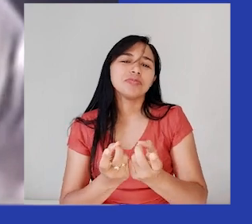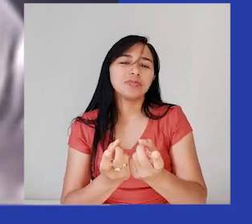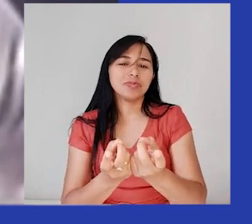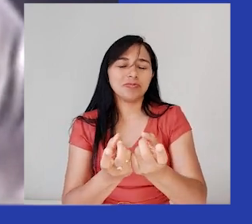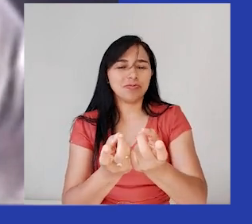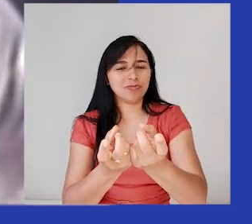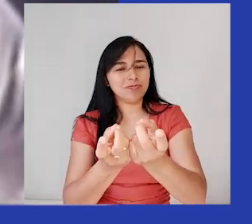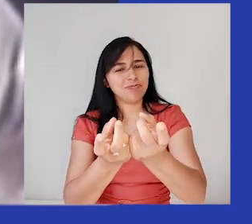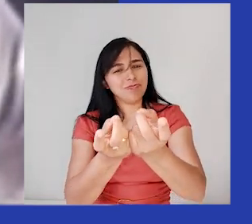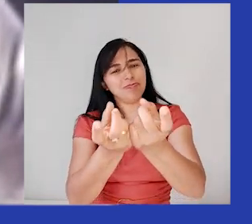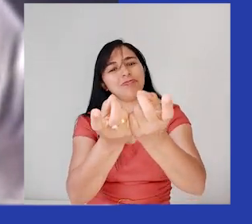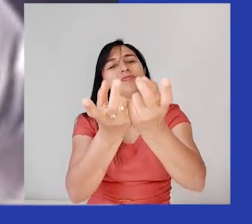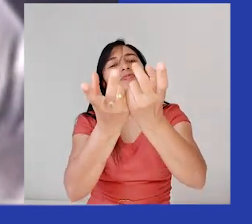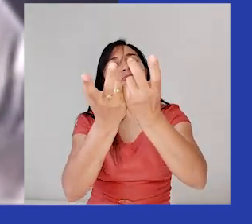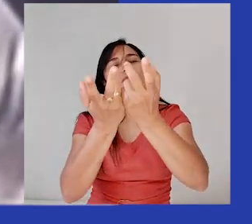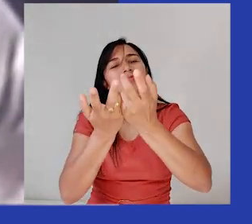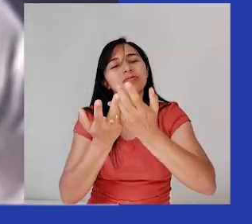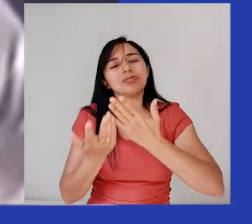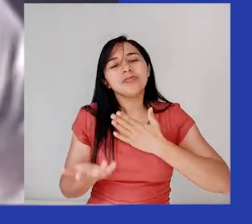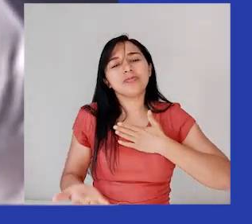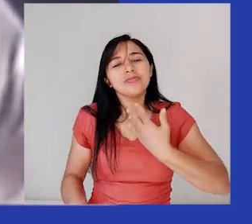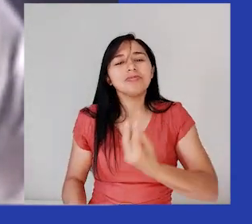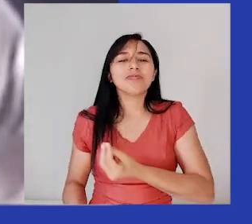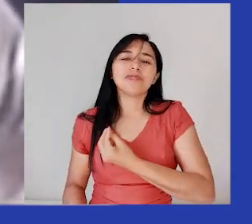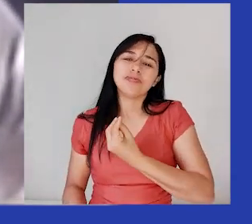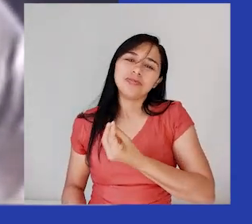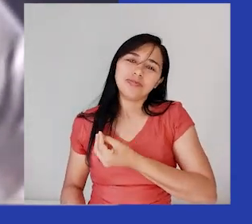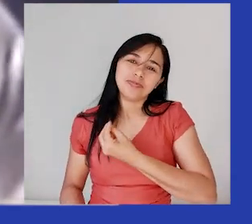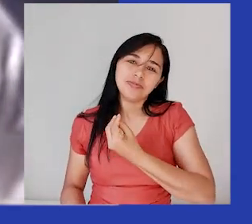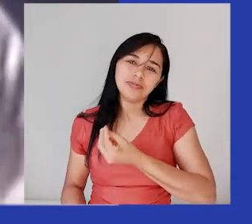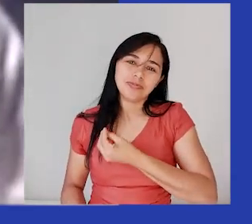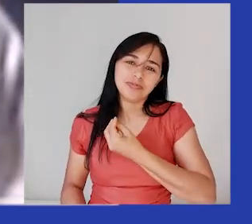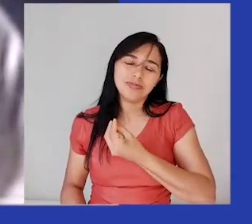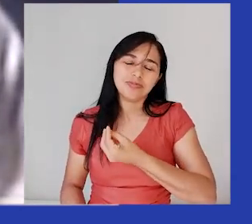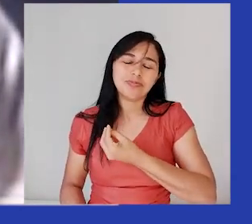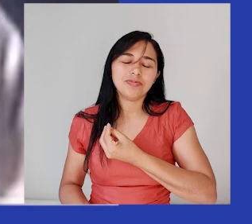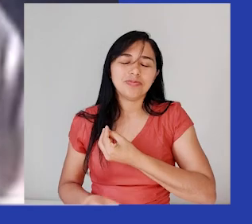por toda a minha vida.